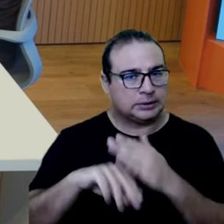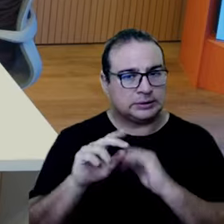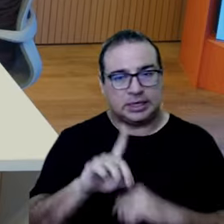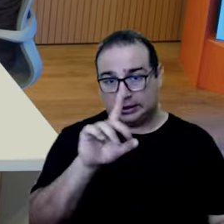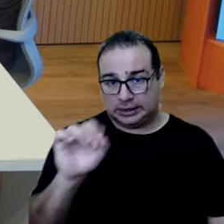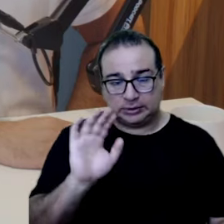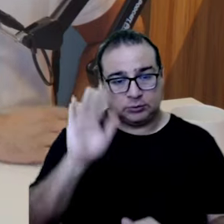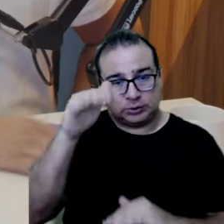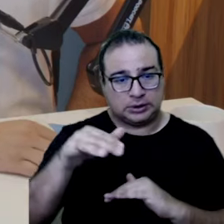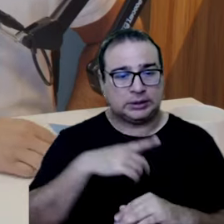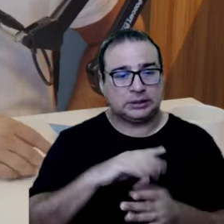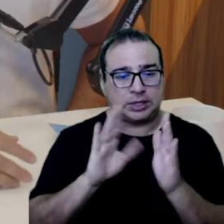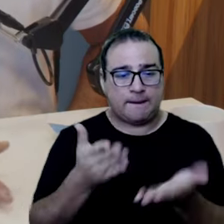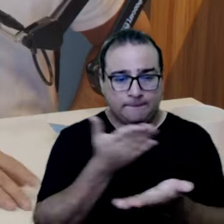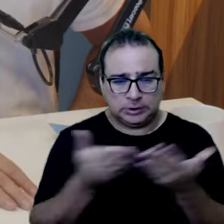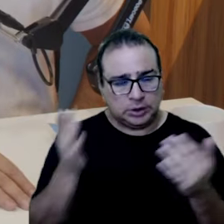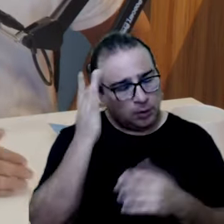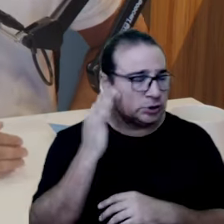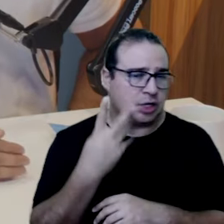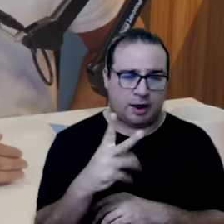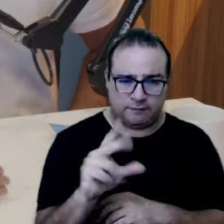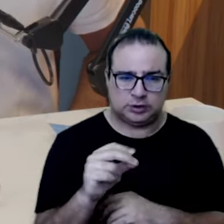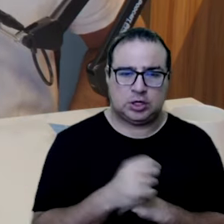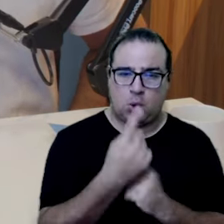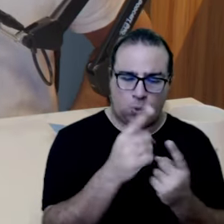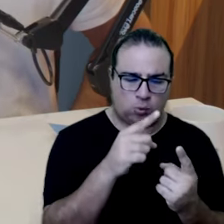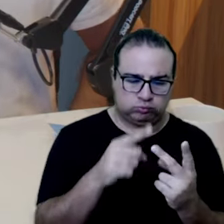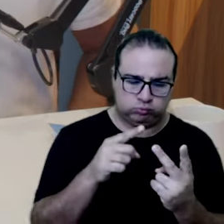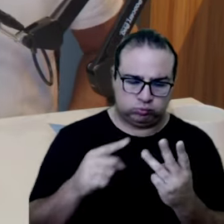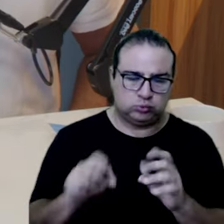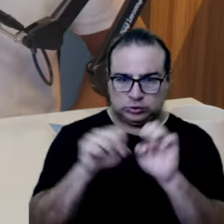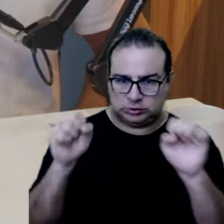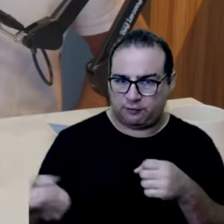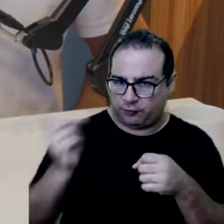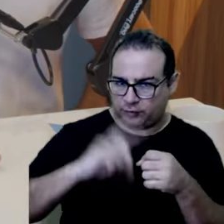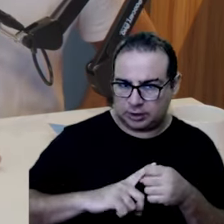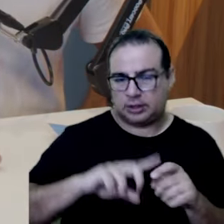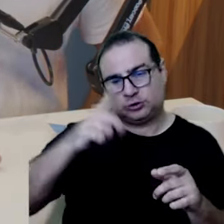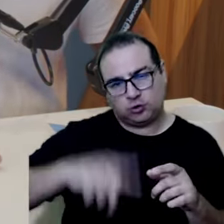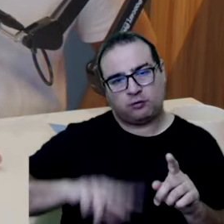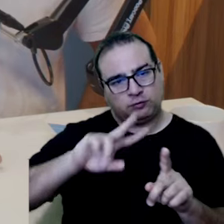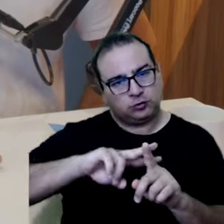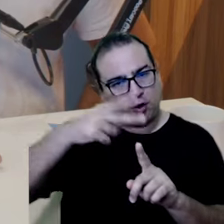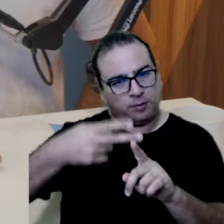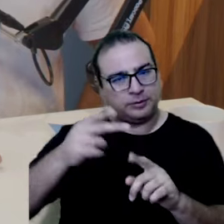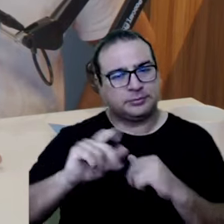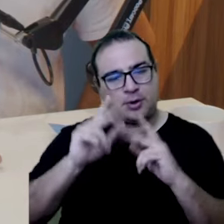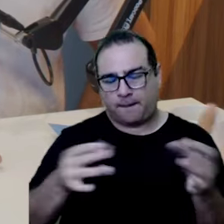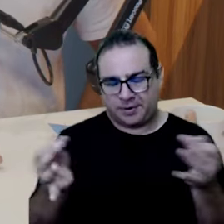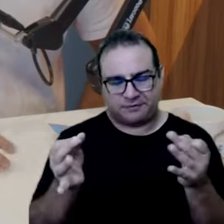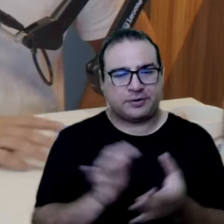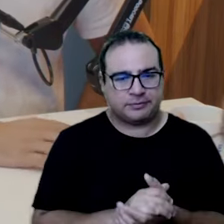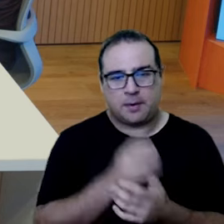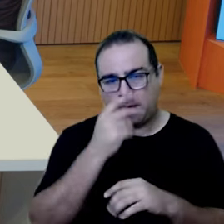nota é a 10 que eu tenho e eu perdi eu acho que era 20 tente de uma a uma que o sistema sempre vai retornar com uma duplicidade isso Hum perfeit